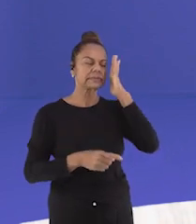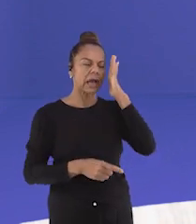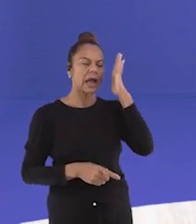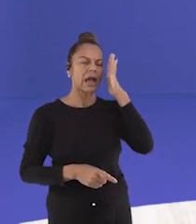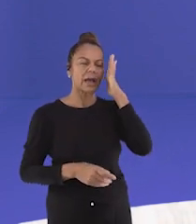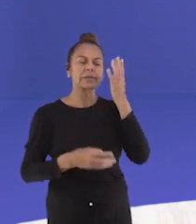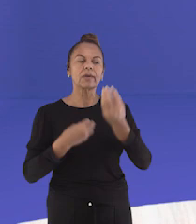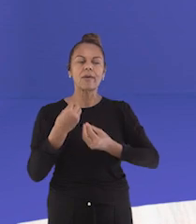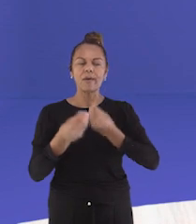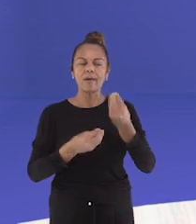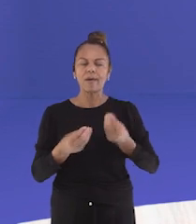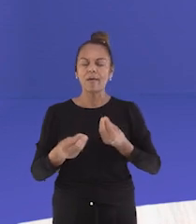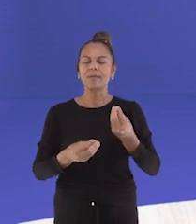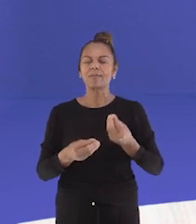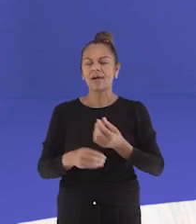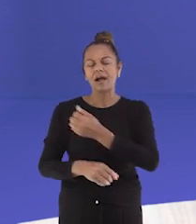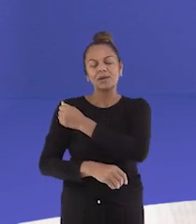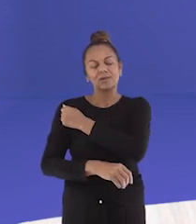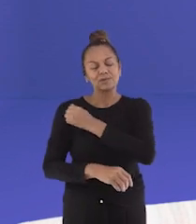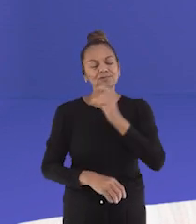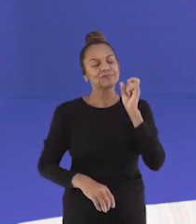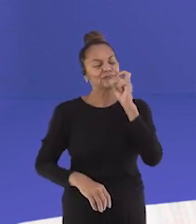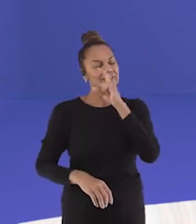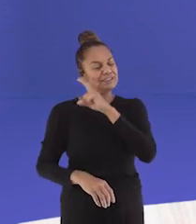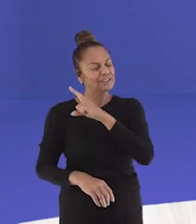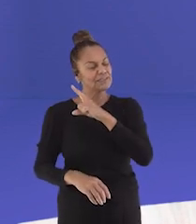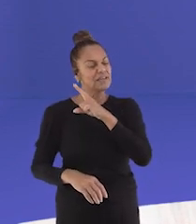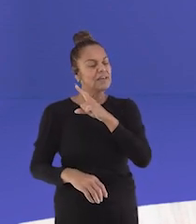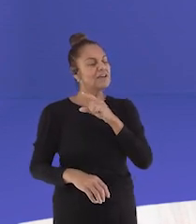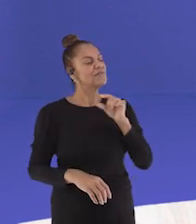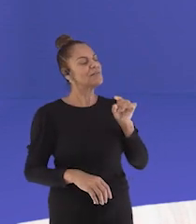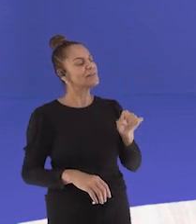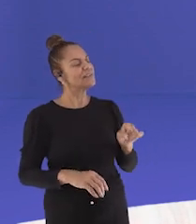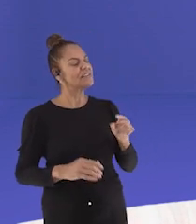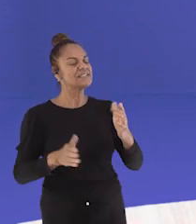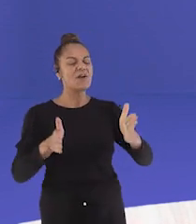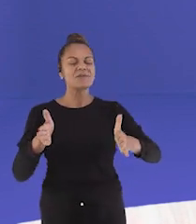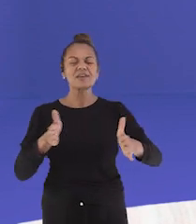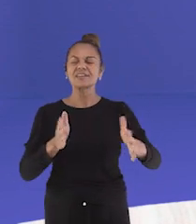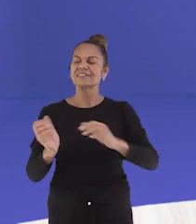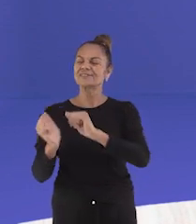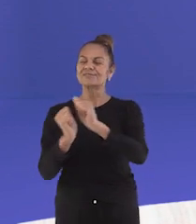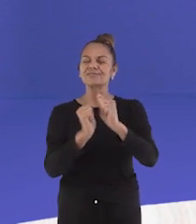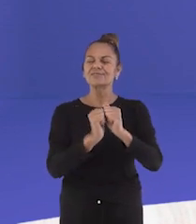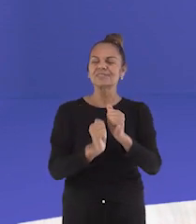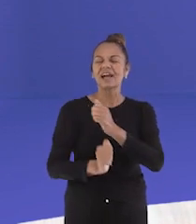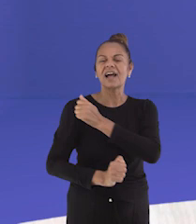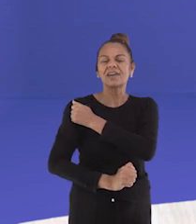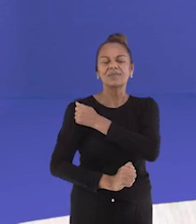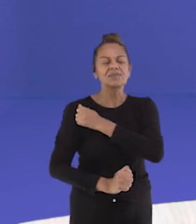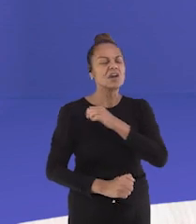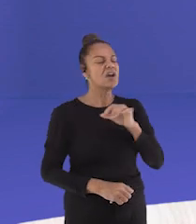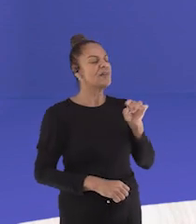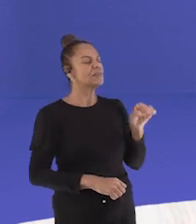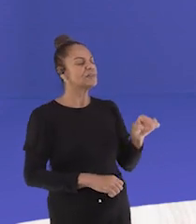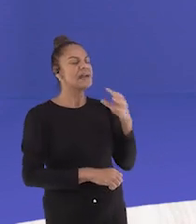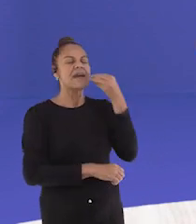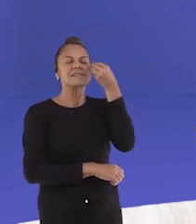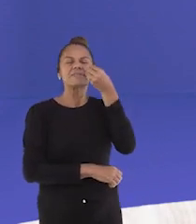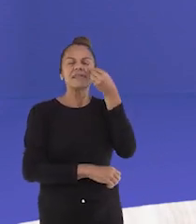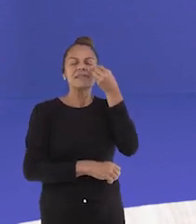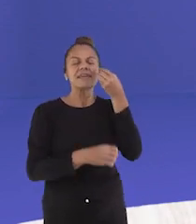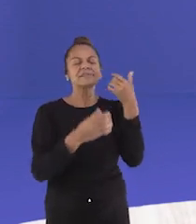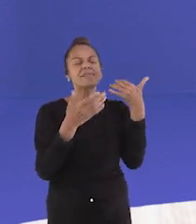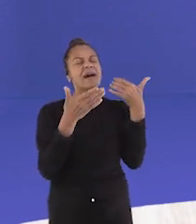desses alunos, esse período que você passou junto com eles, o que você tem a nos dizer em relação a tudo